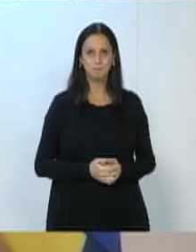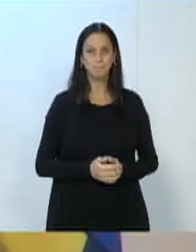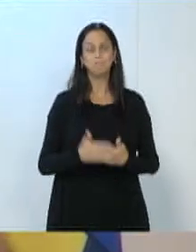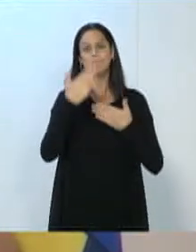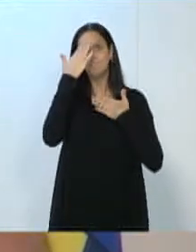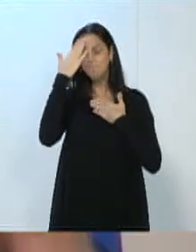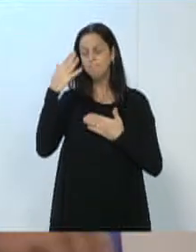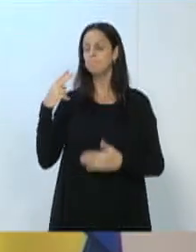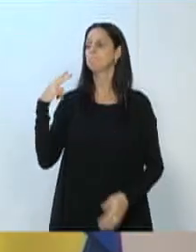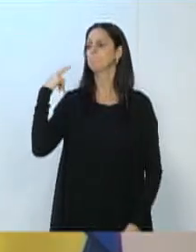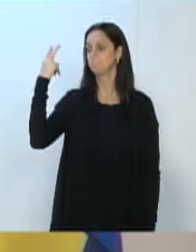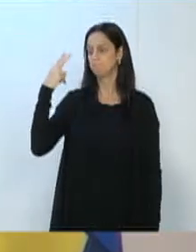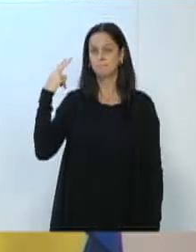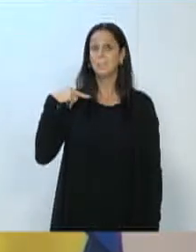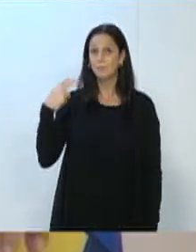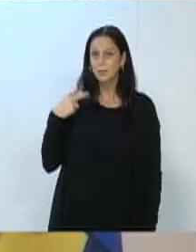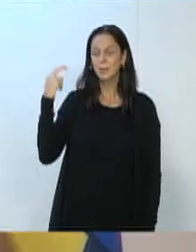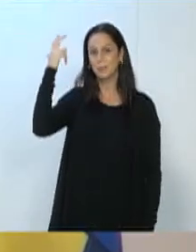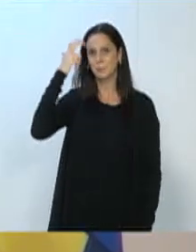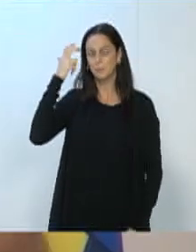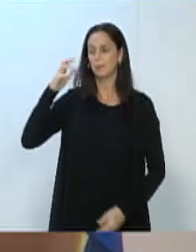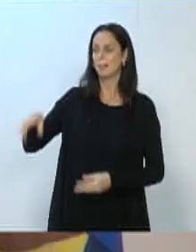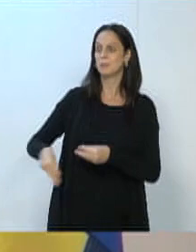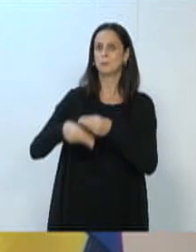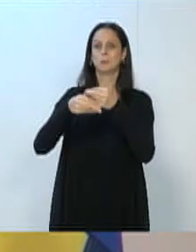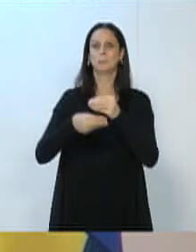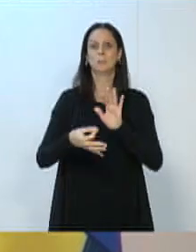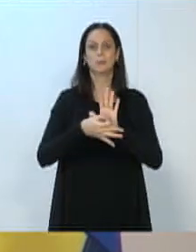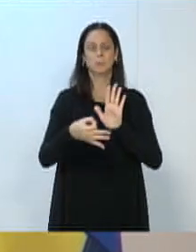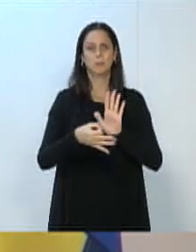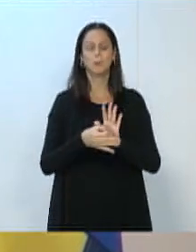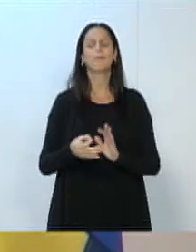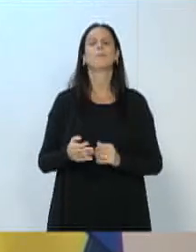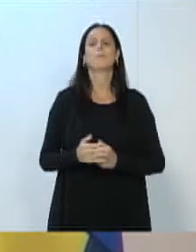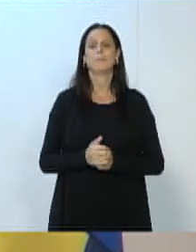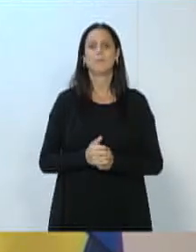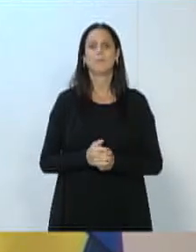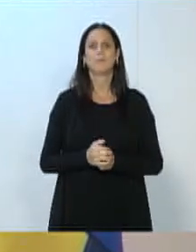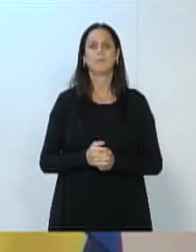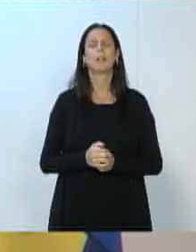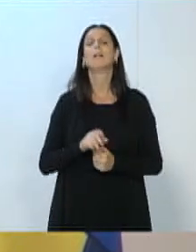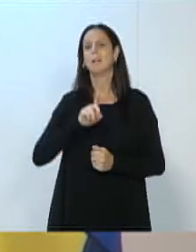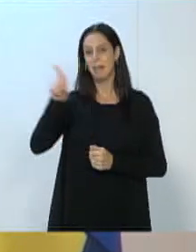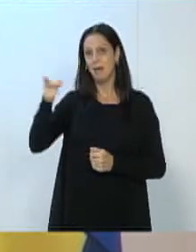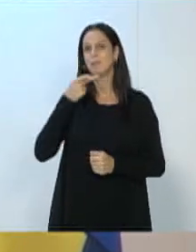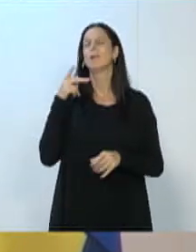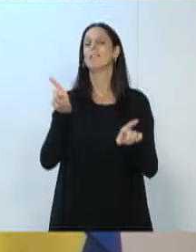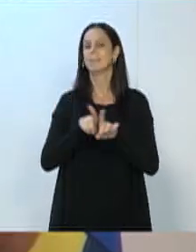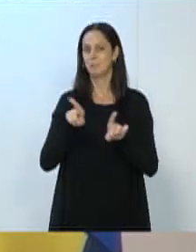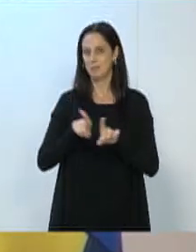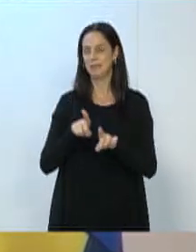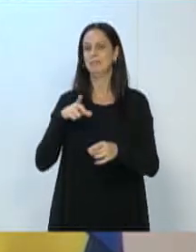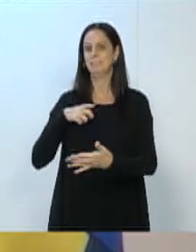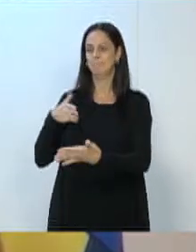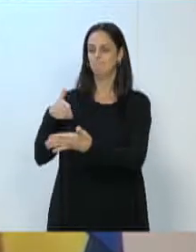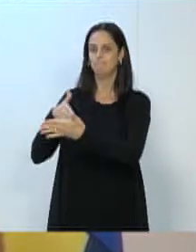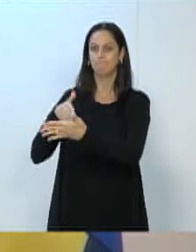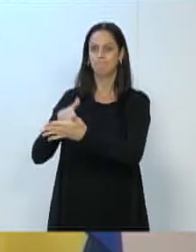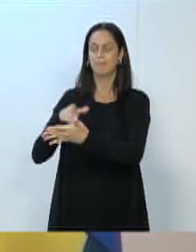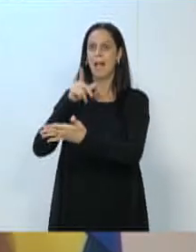contribuir realmente é um dos temas também foi a bagagem a barragem de José boa até onde tivemos a oportunidade